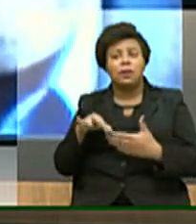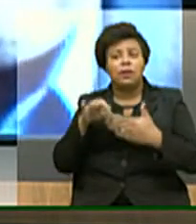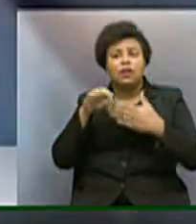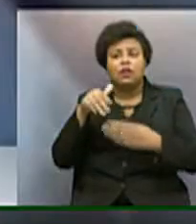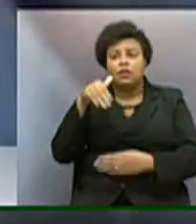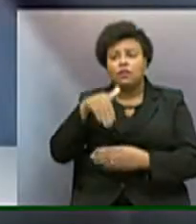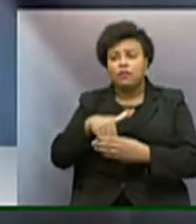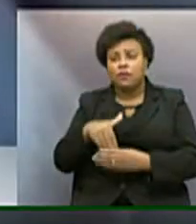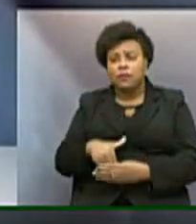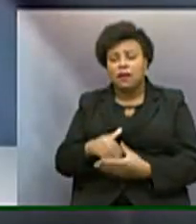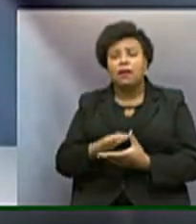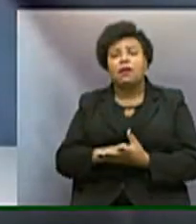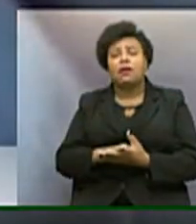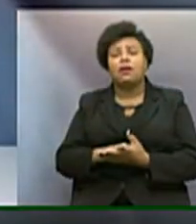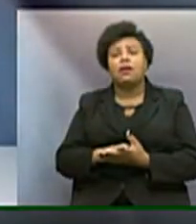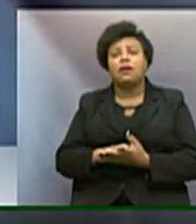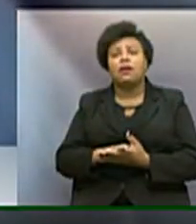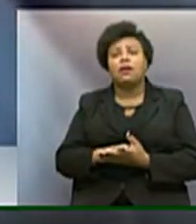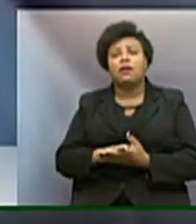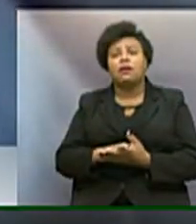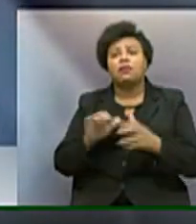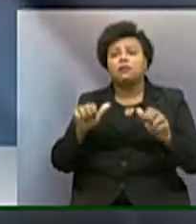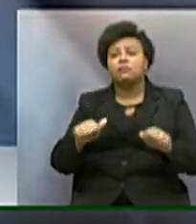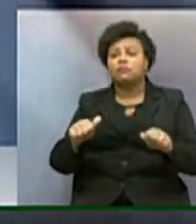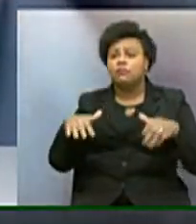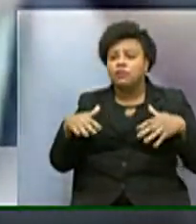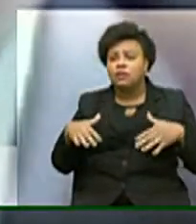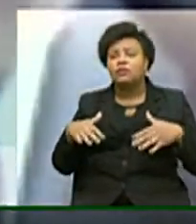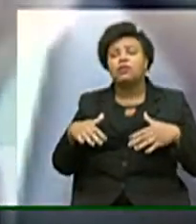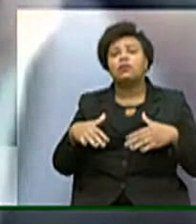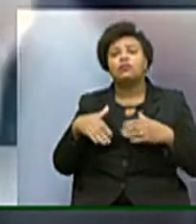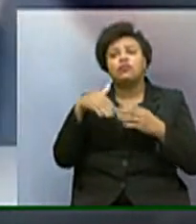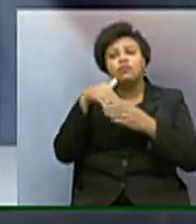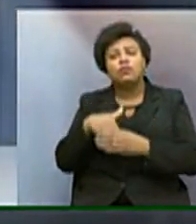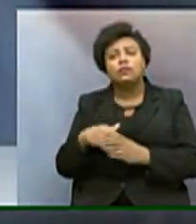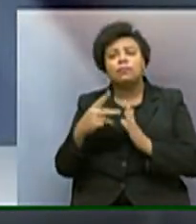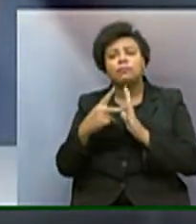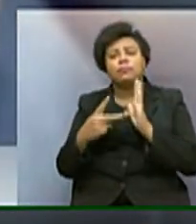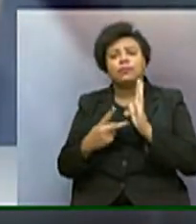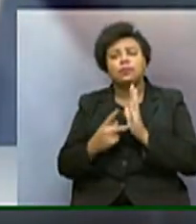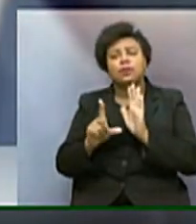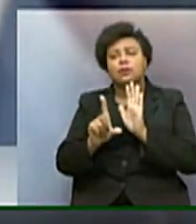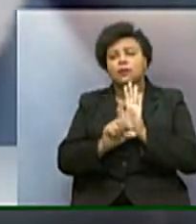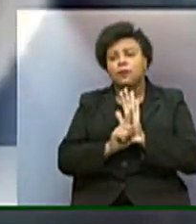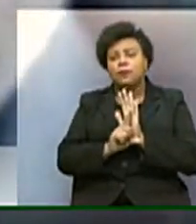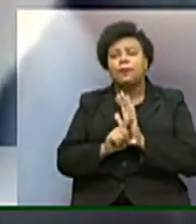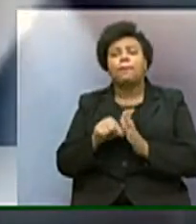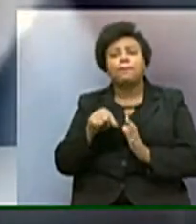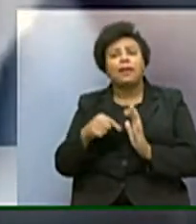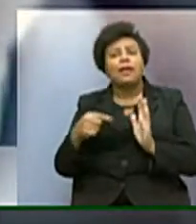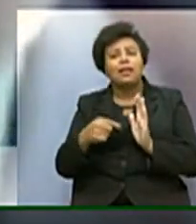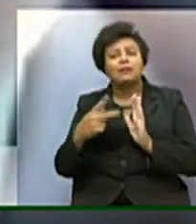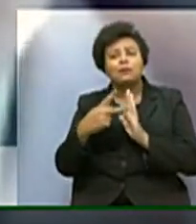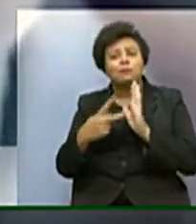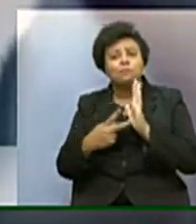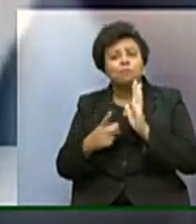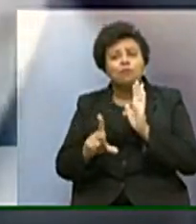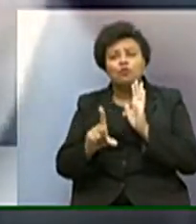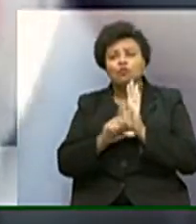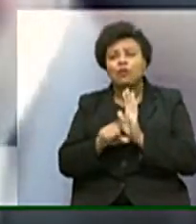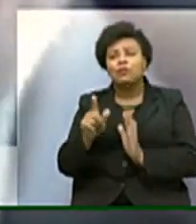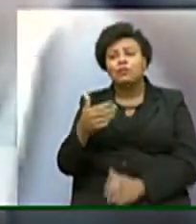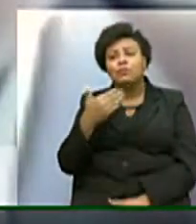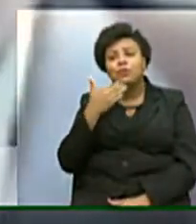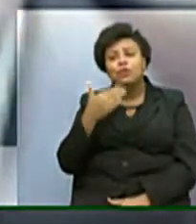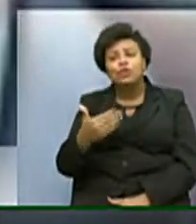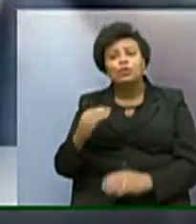votar em votação em plenário, apreciação a esse projeto. Esse projeto, na verdade, é pedido